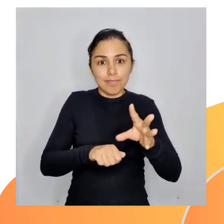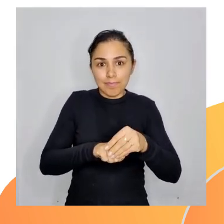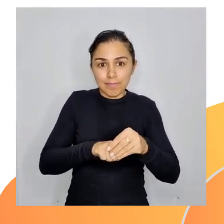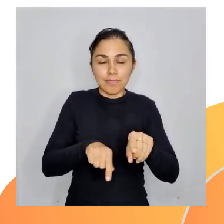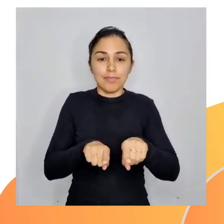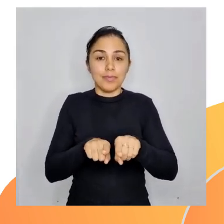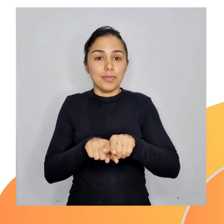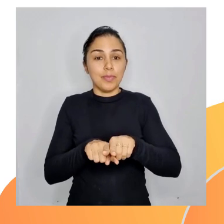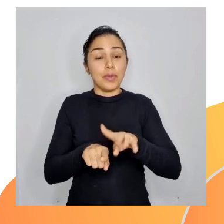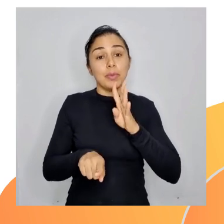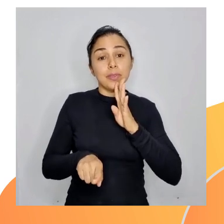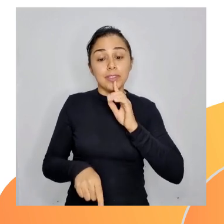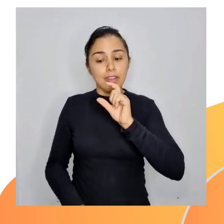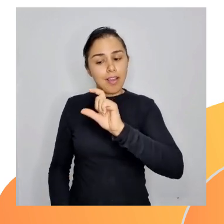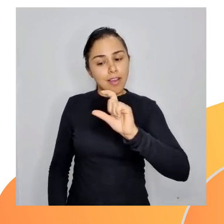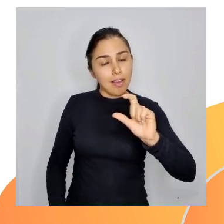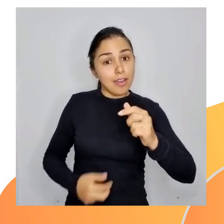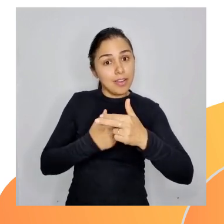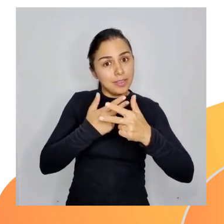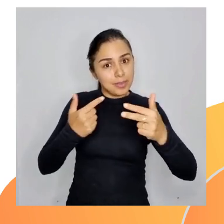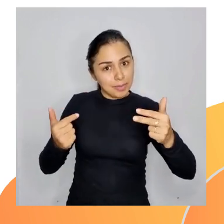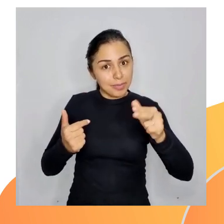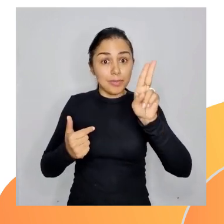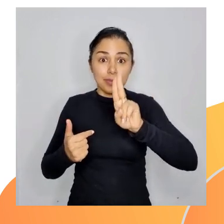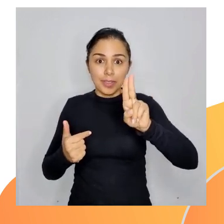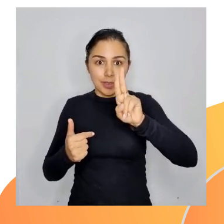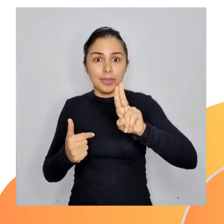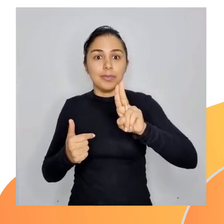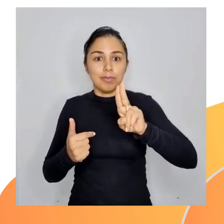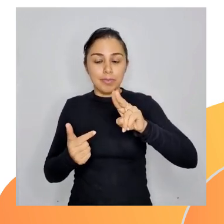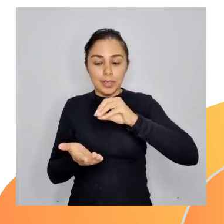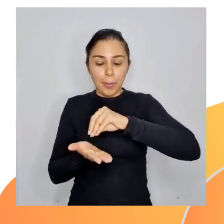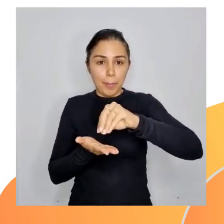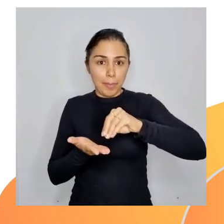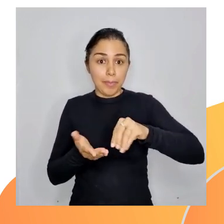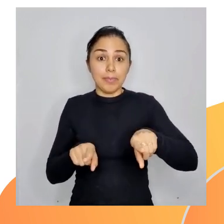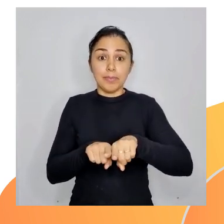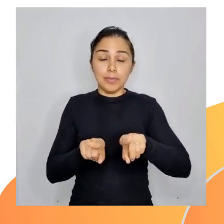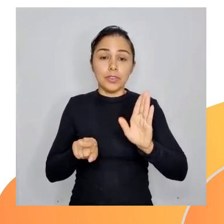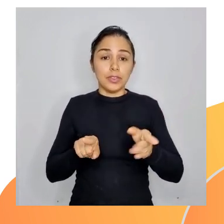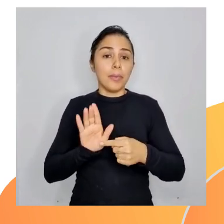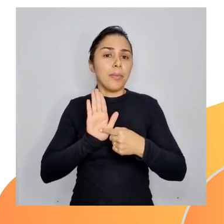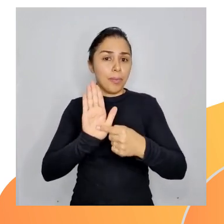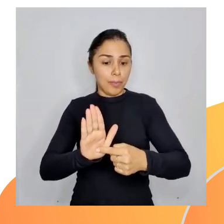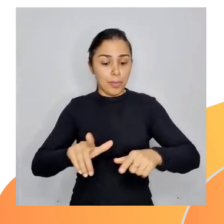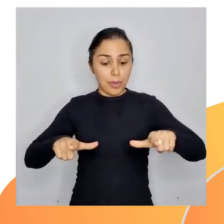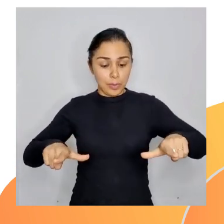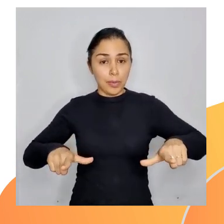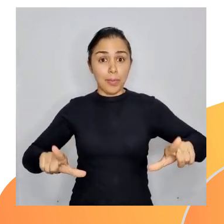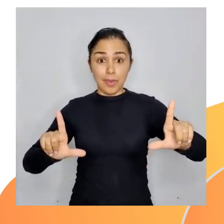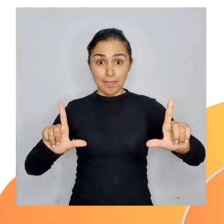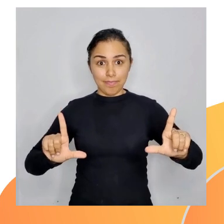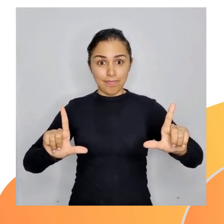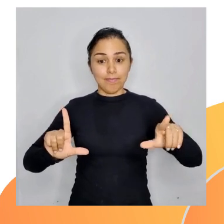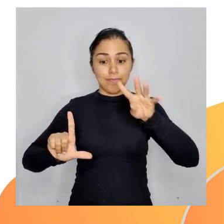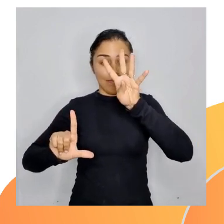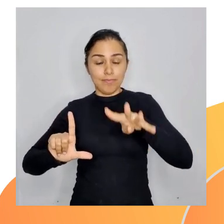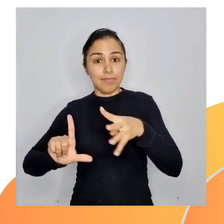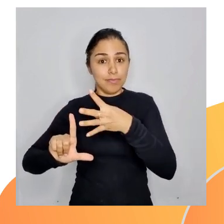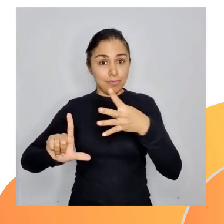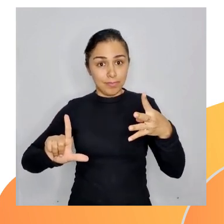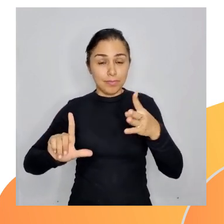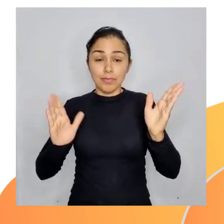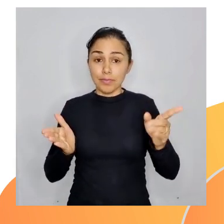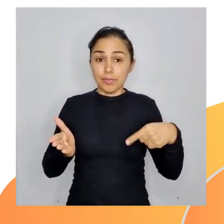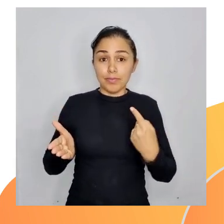compõem o tabuleiro, né? Também falamos um pouquinho a respeito do tabuleiro anteriormente e hoje nós vamos aprender